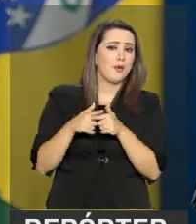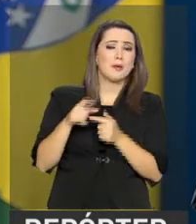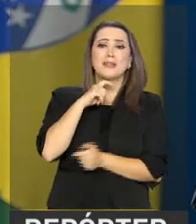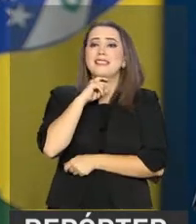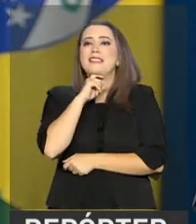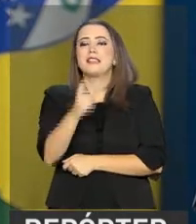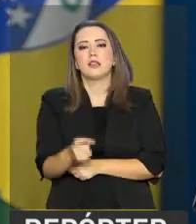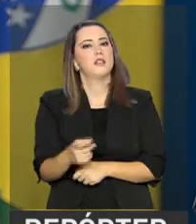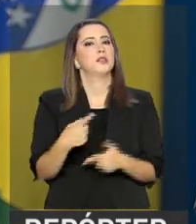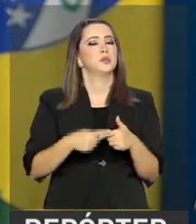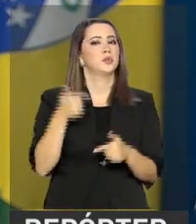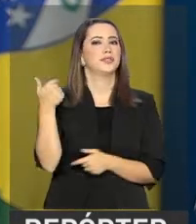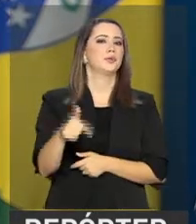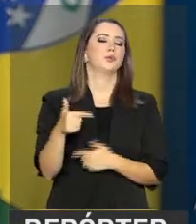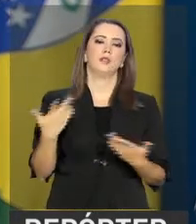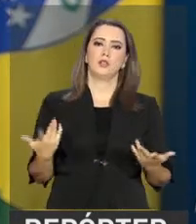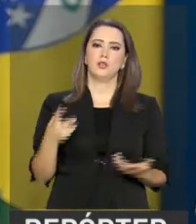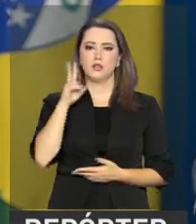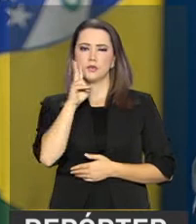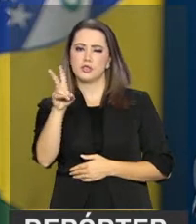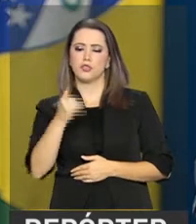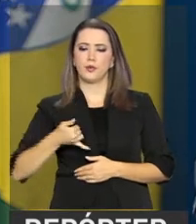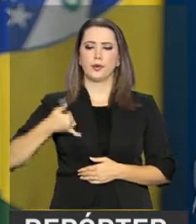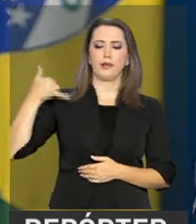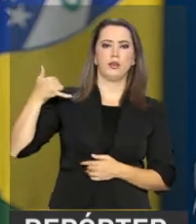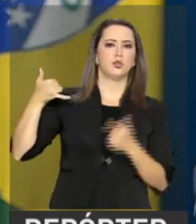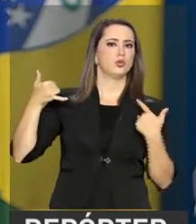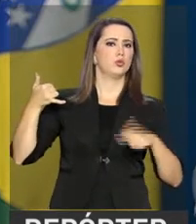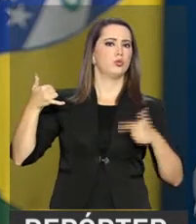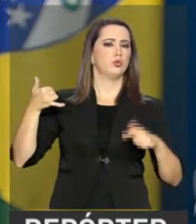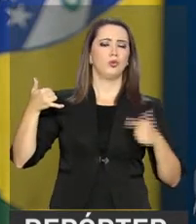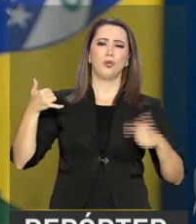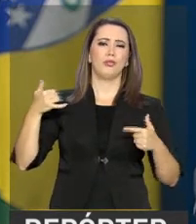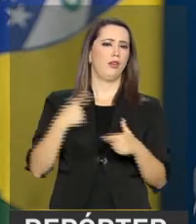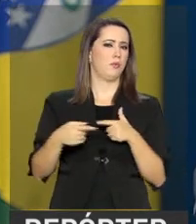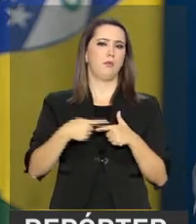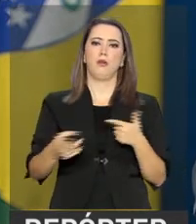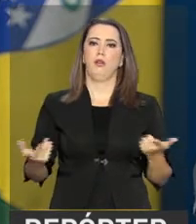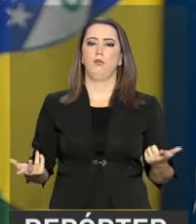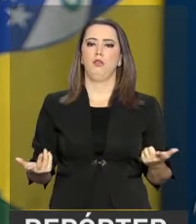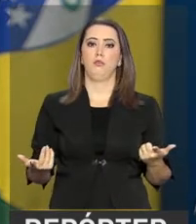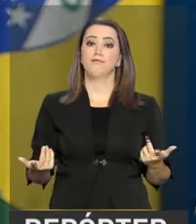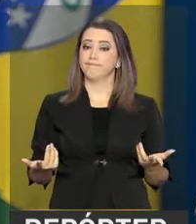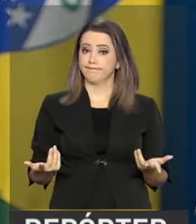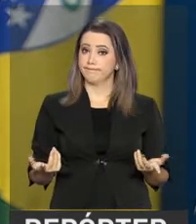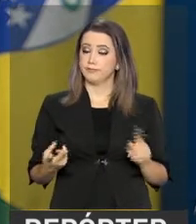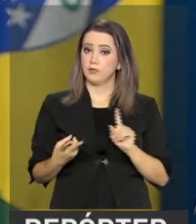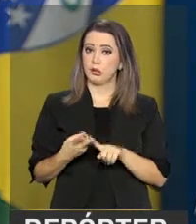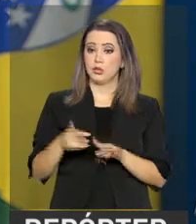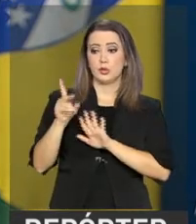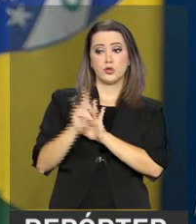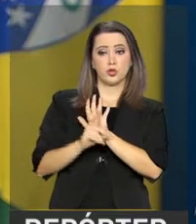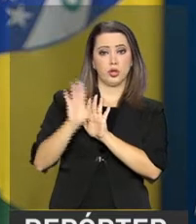prejudica mesmo você já viu aqui no taco da idade não há problema de nenhuma natureza na hipótese do direito adquirido